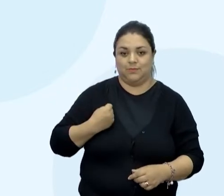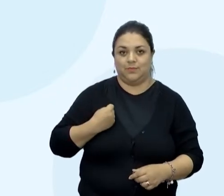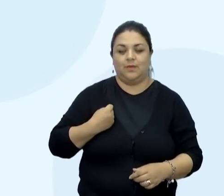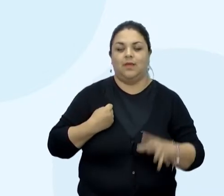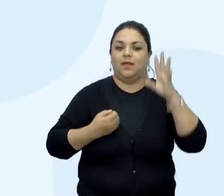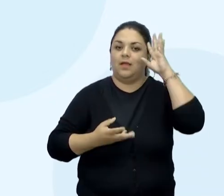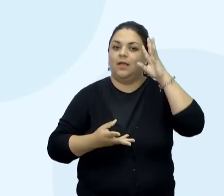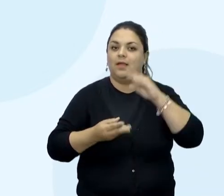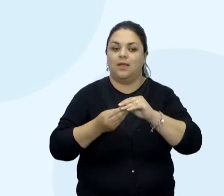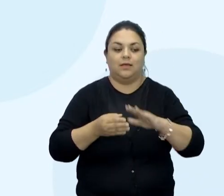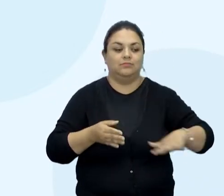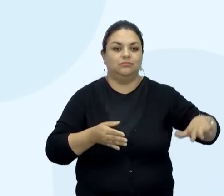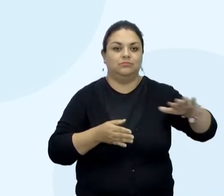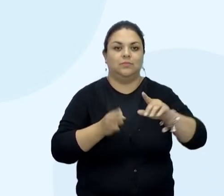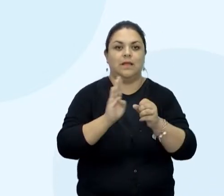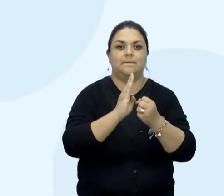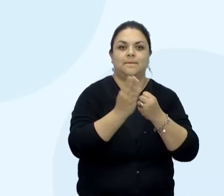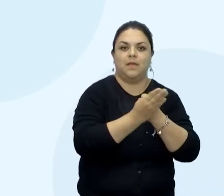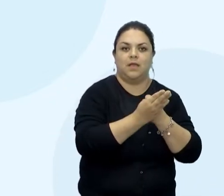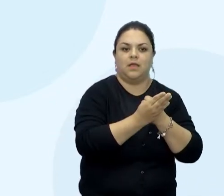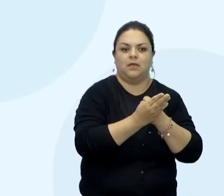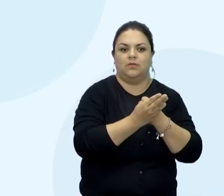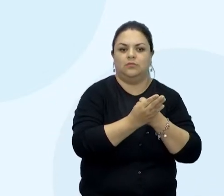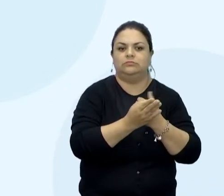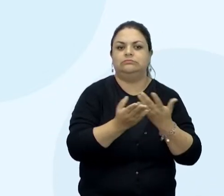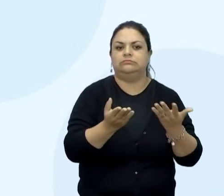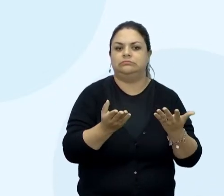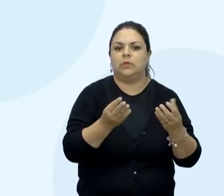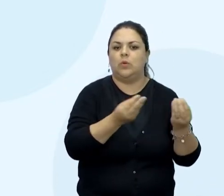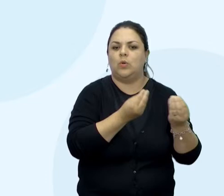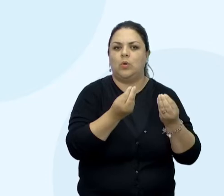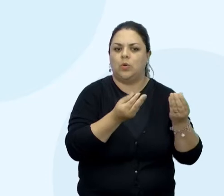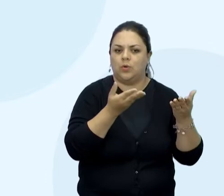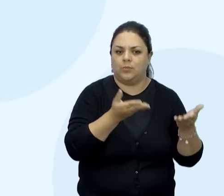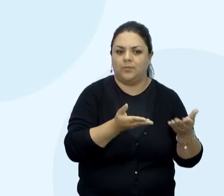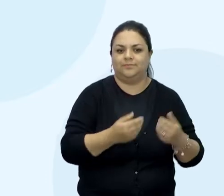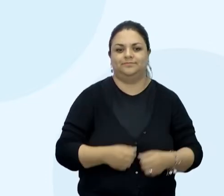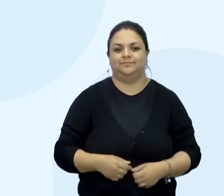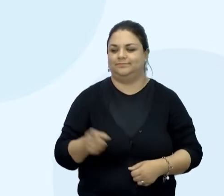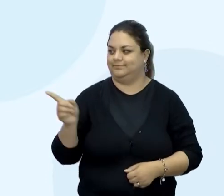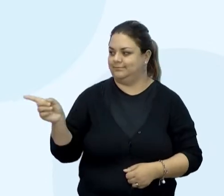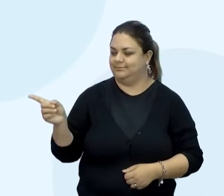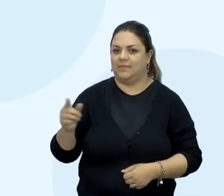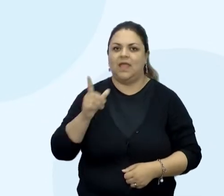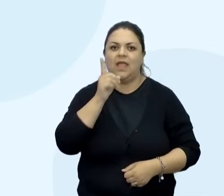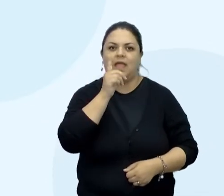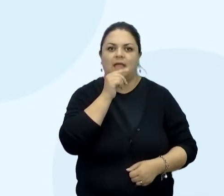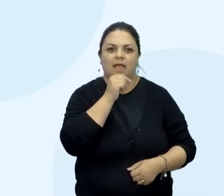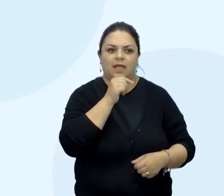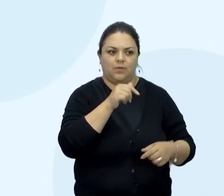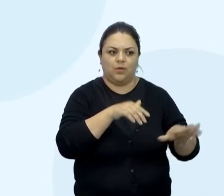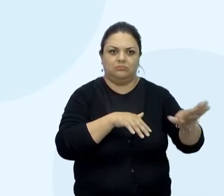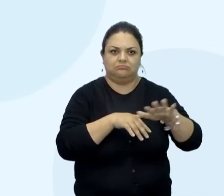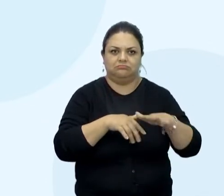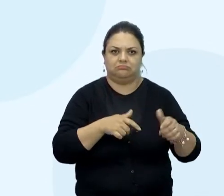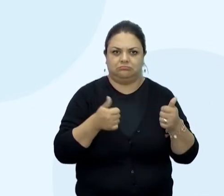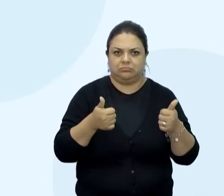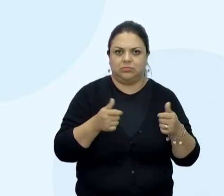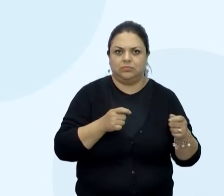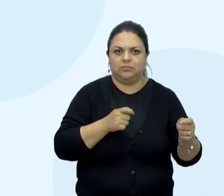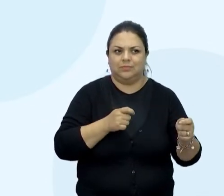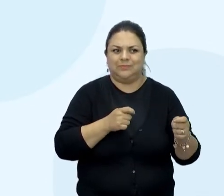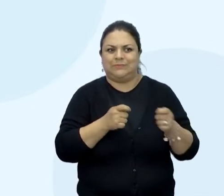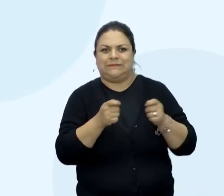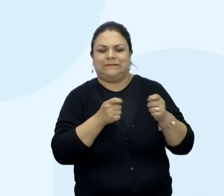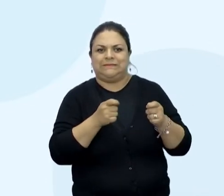que há necessidade de economizar água? Olha só, chove 140 milímetros por mês, né? Se vocês lembram quanto que vale 1 milímetro,